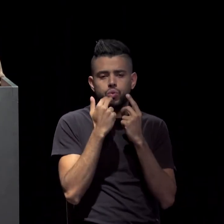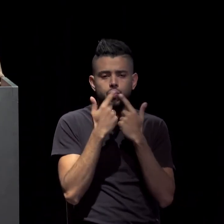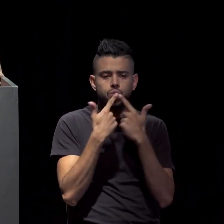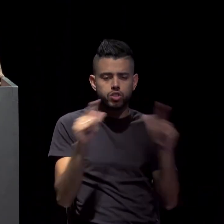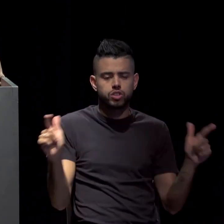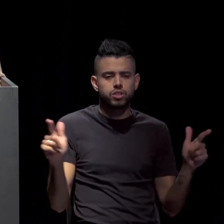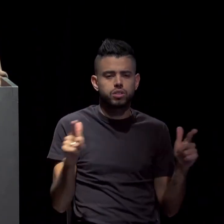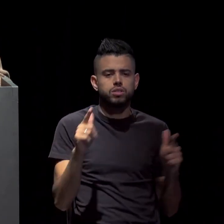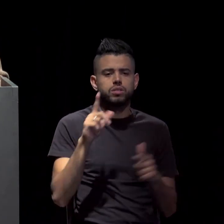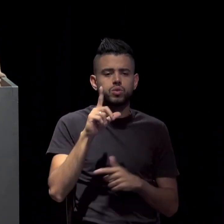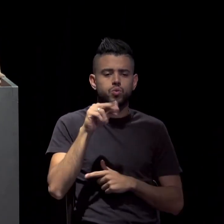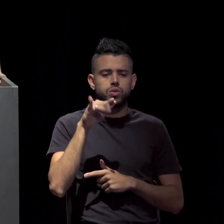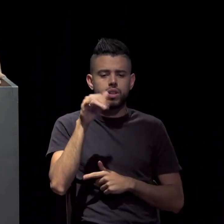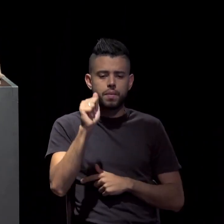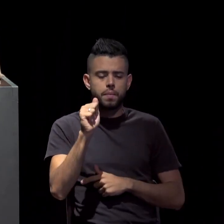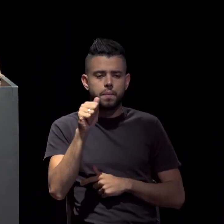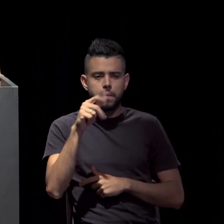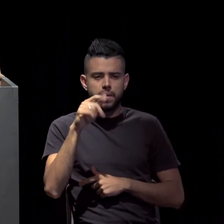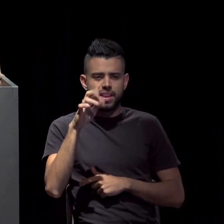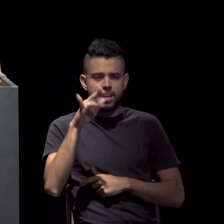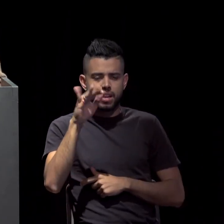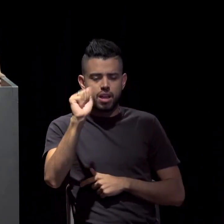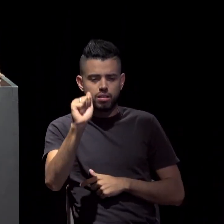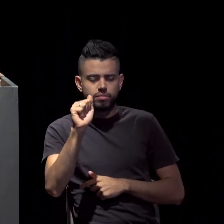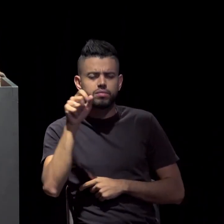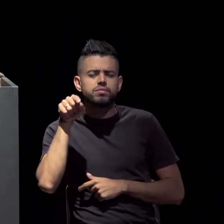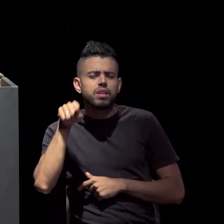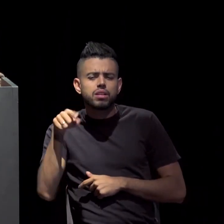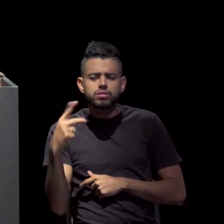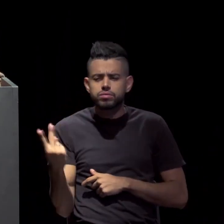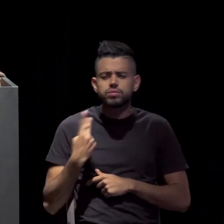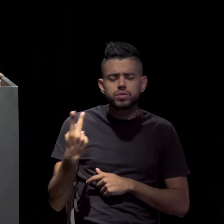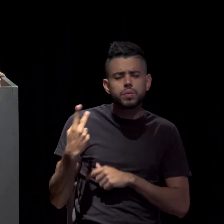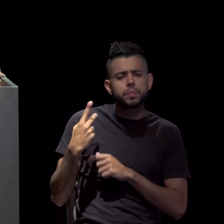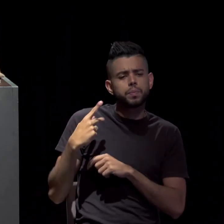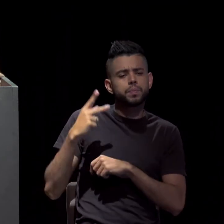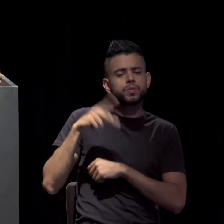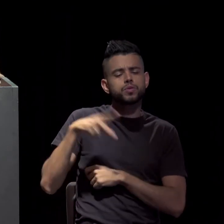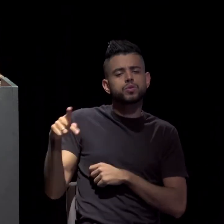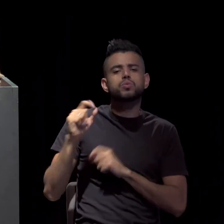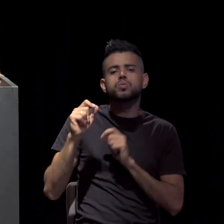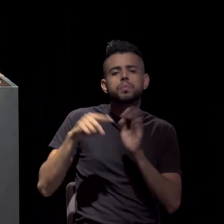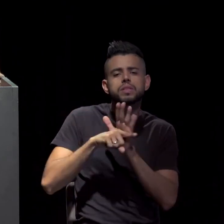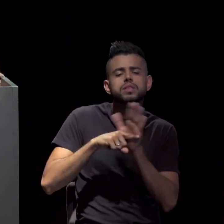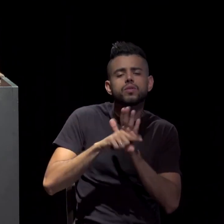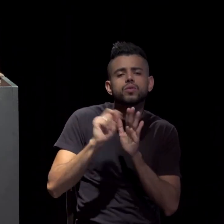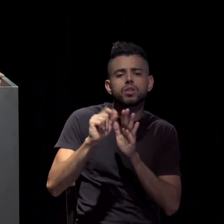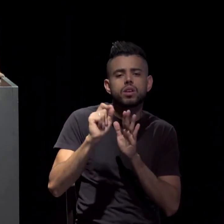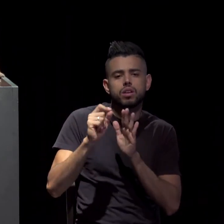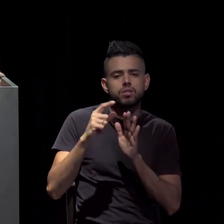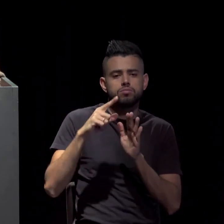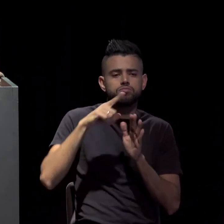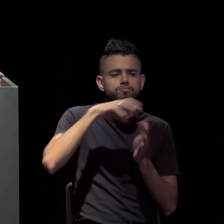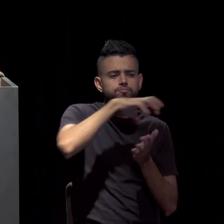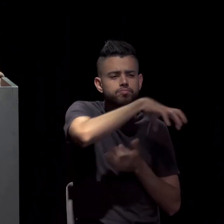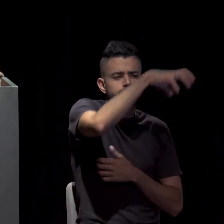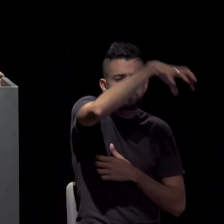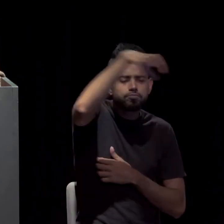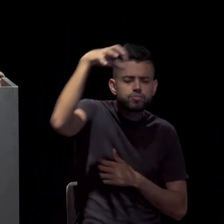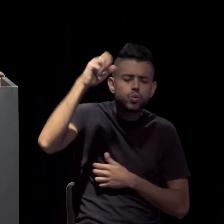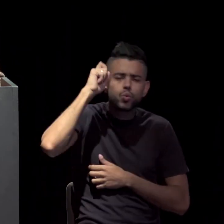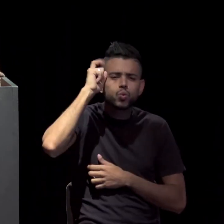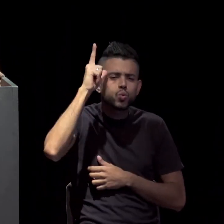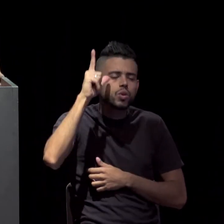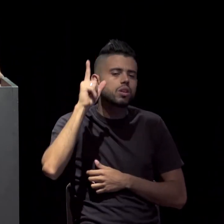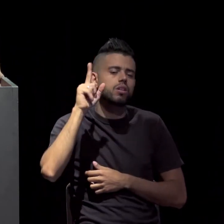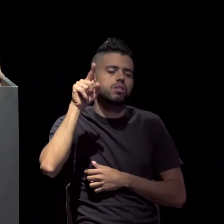PEREIRA de Magalhães Gomes, e o processo consistia no mapeamento das diversas práticas culturais do Estado de Minas Gerais. A princípio